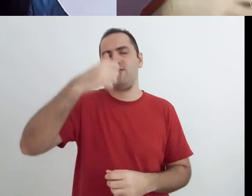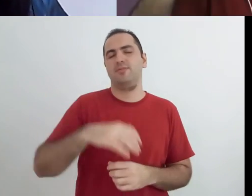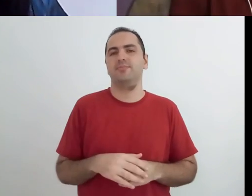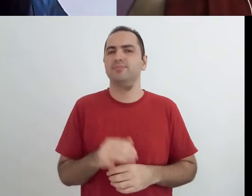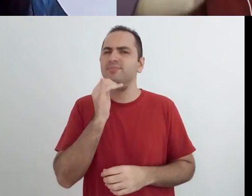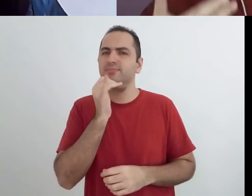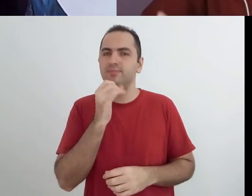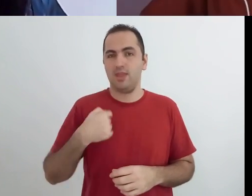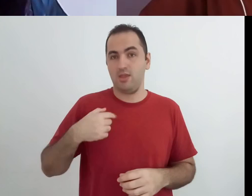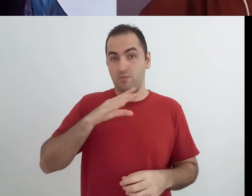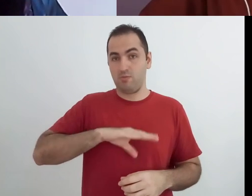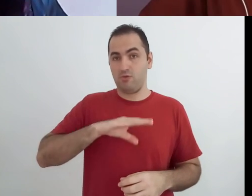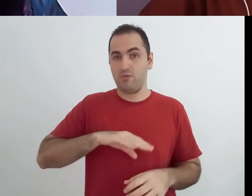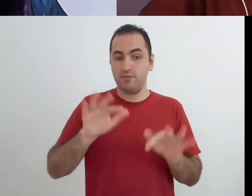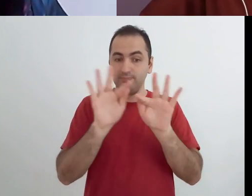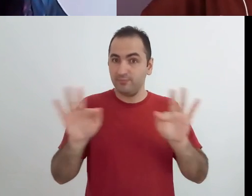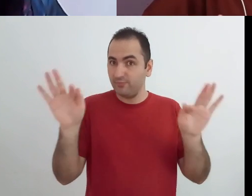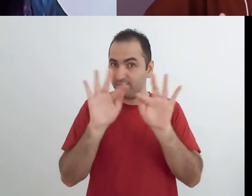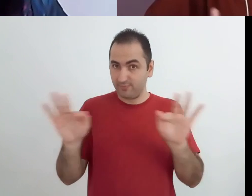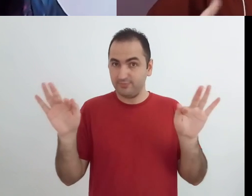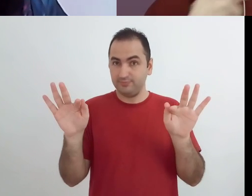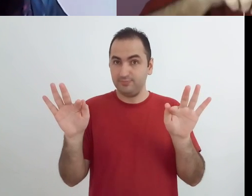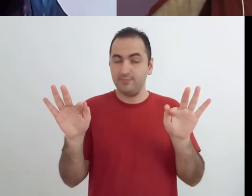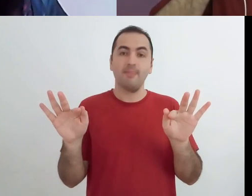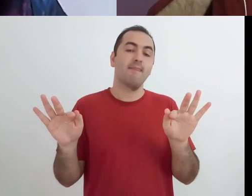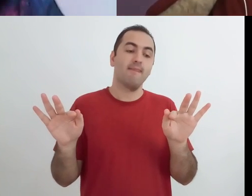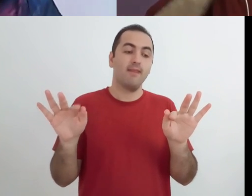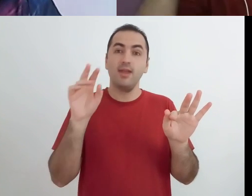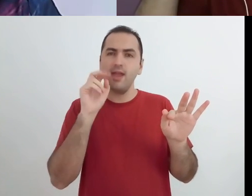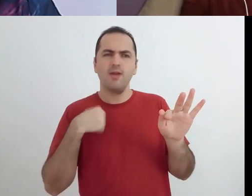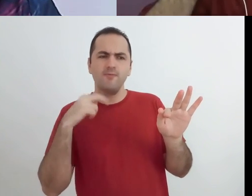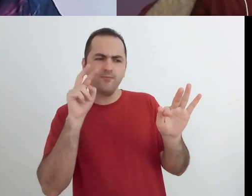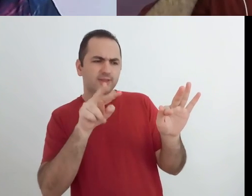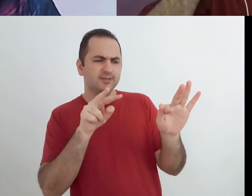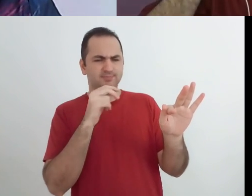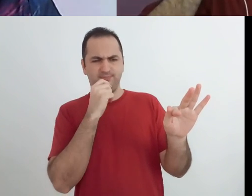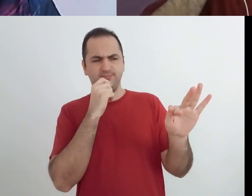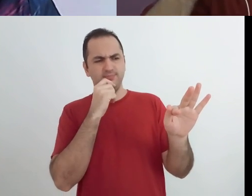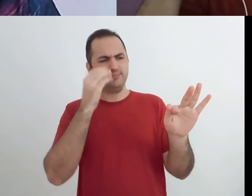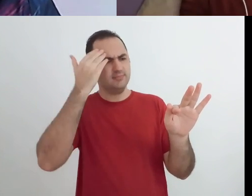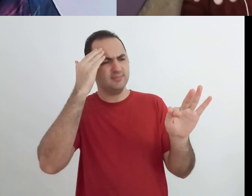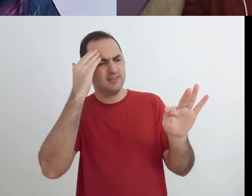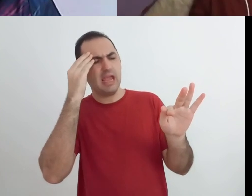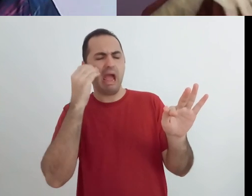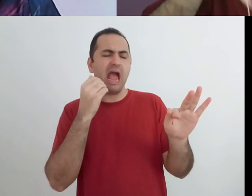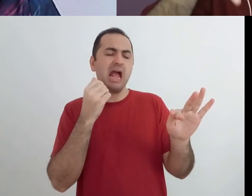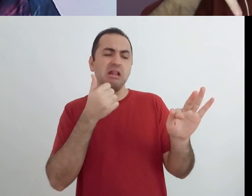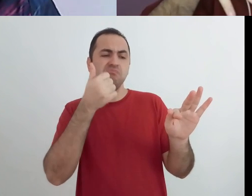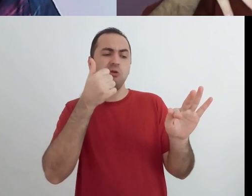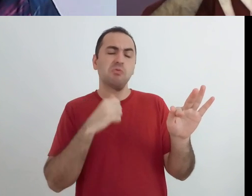melhor porque eu sei, aprendi sinais. Por exemplo, antes eu vi uma frase ou um texto